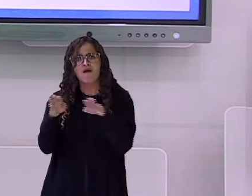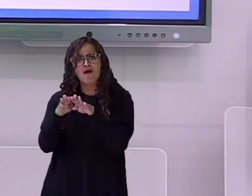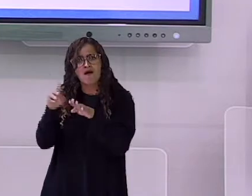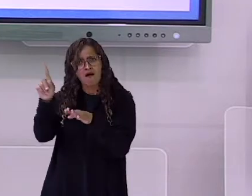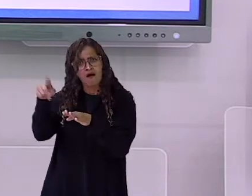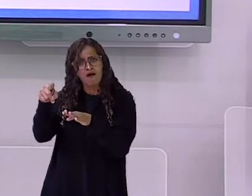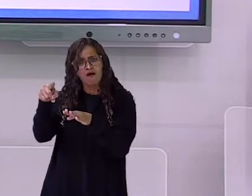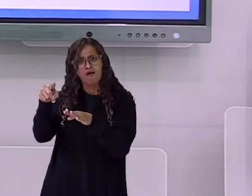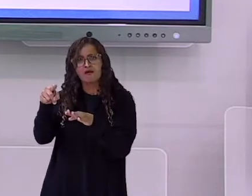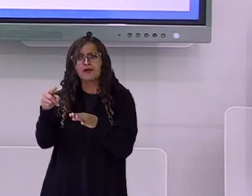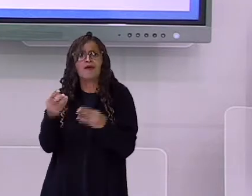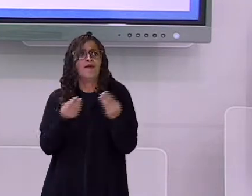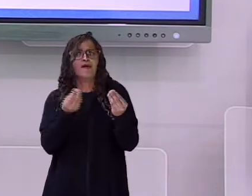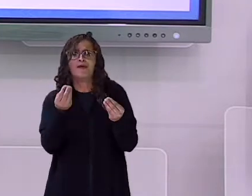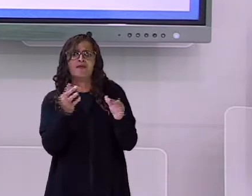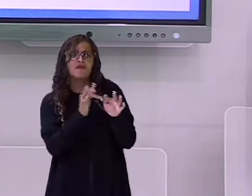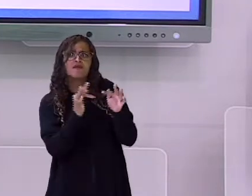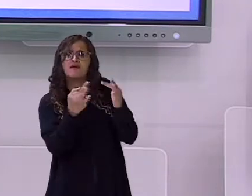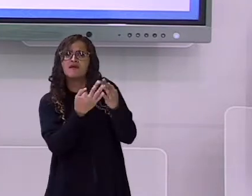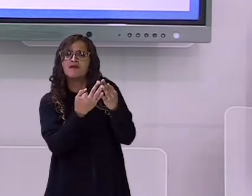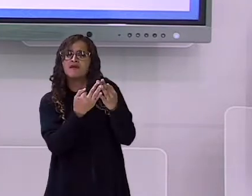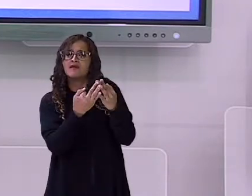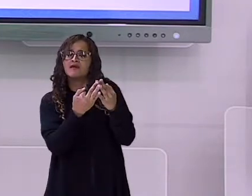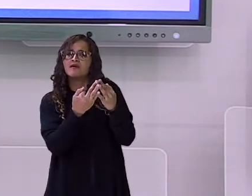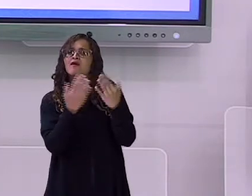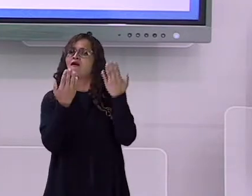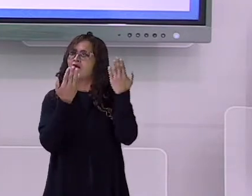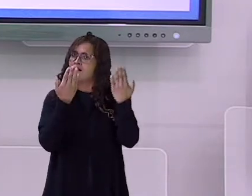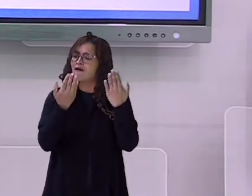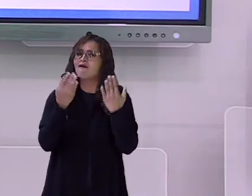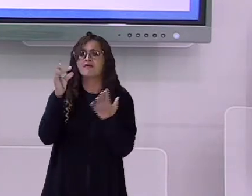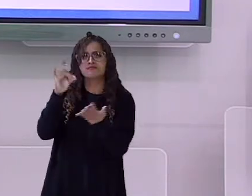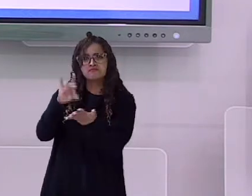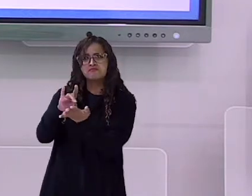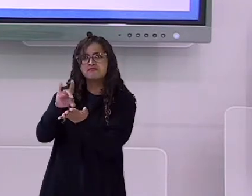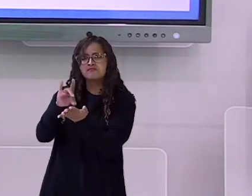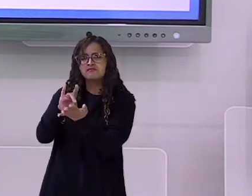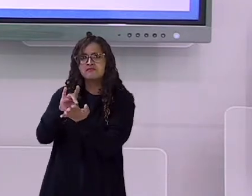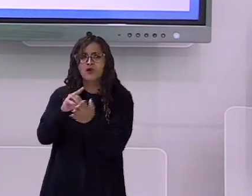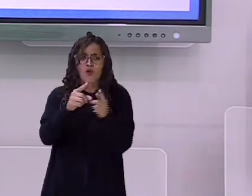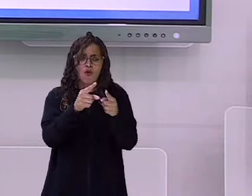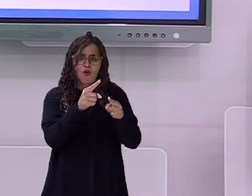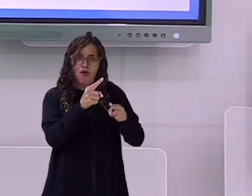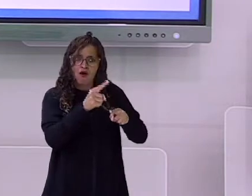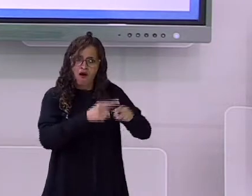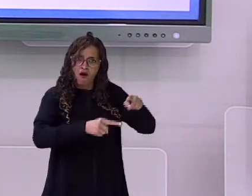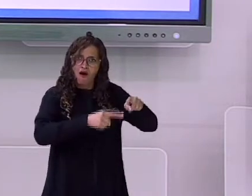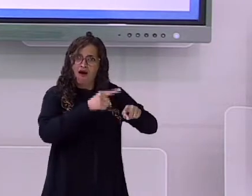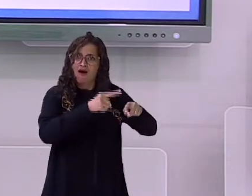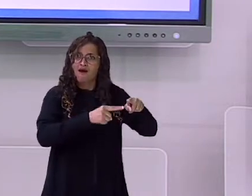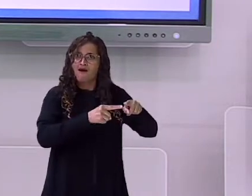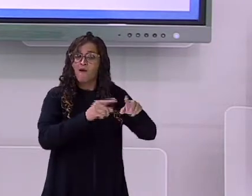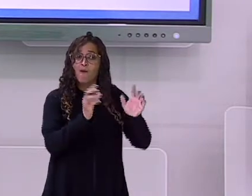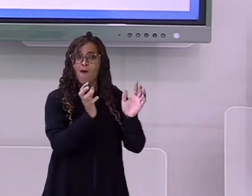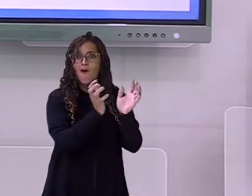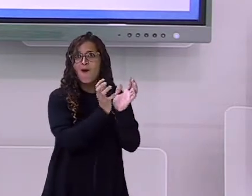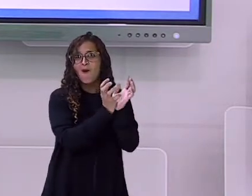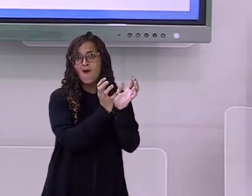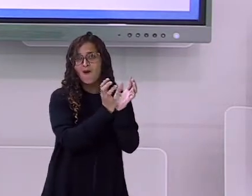Mas como assim, professor? Como a minha família? Exato. Os instrumentos têm paridade,